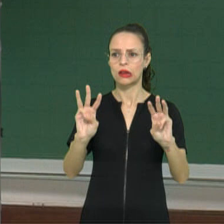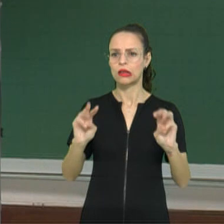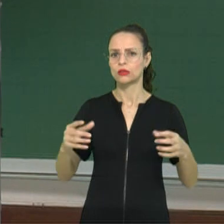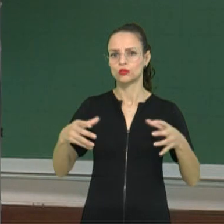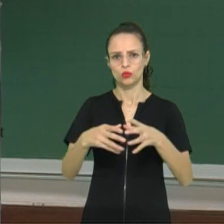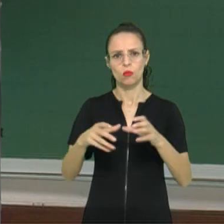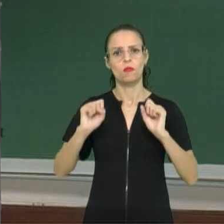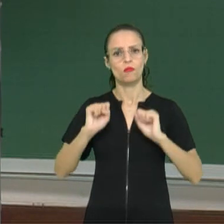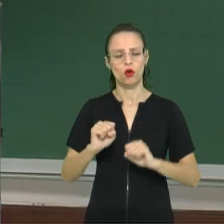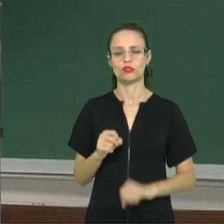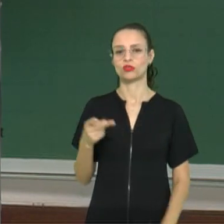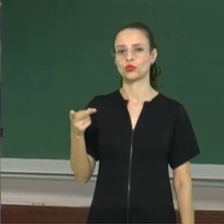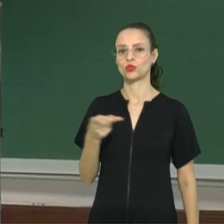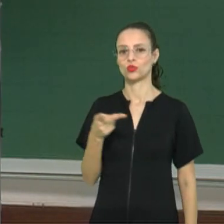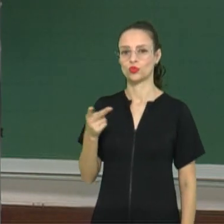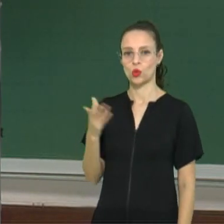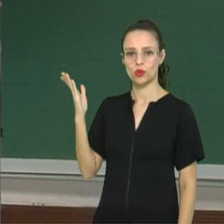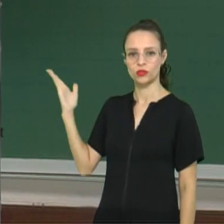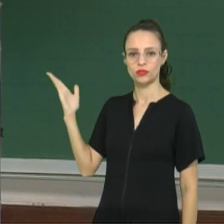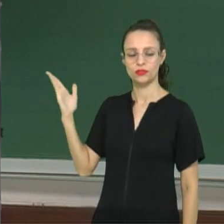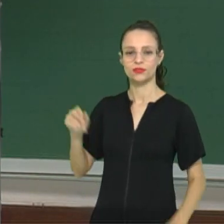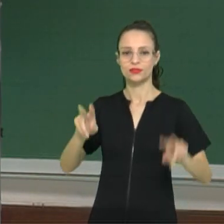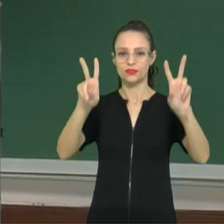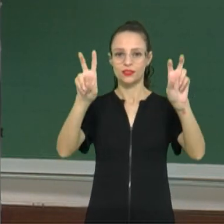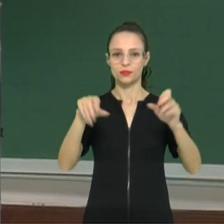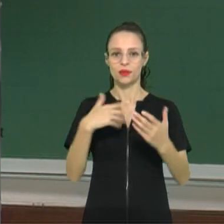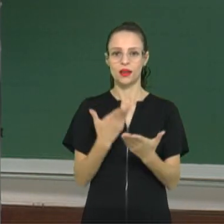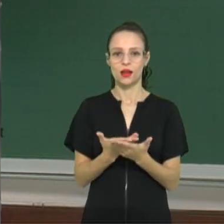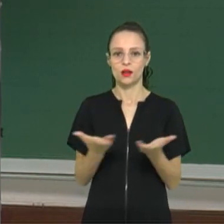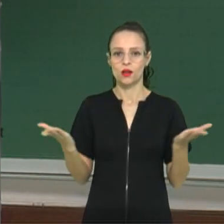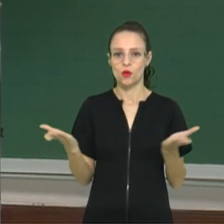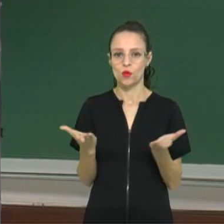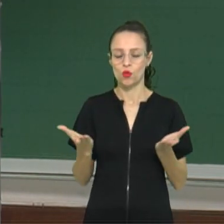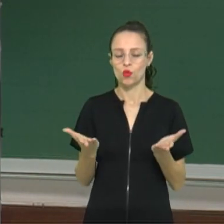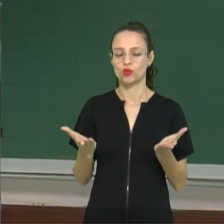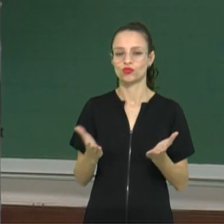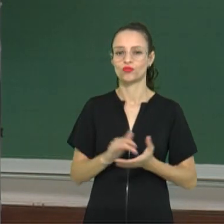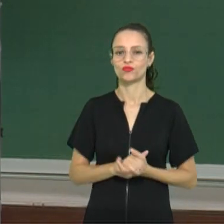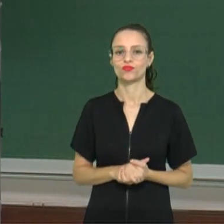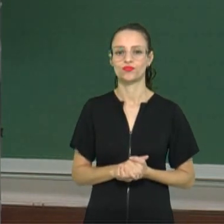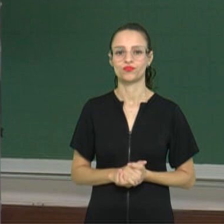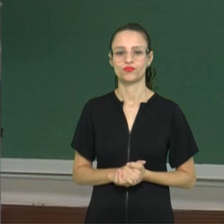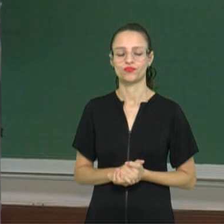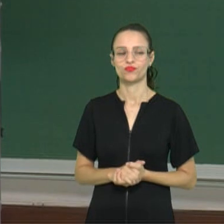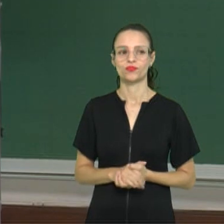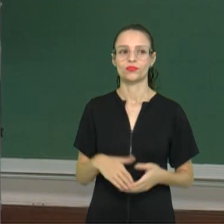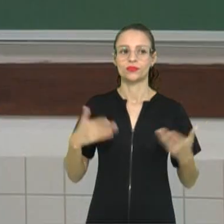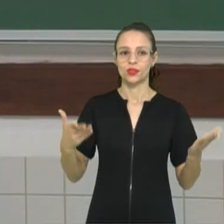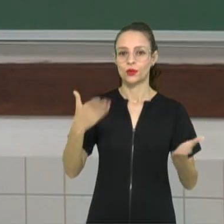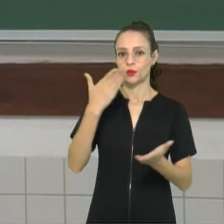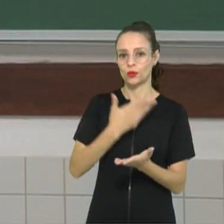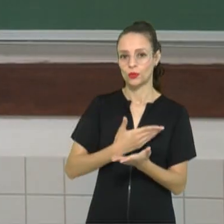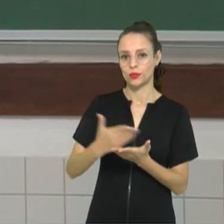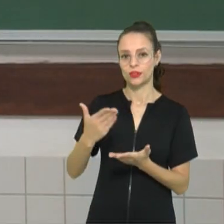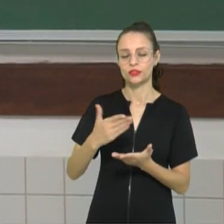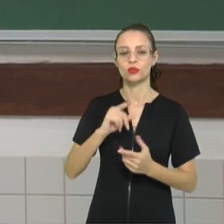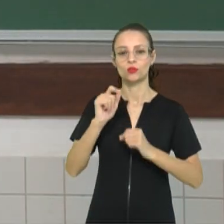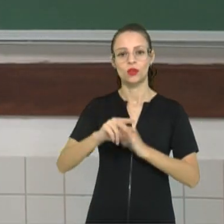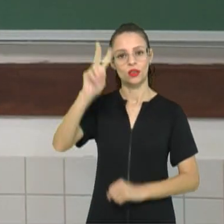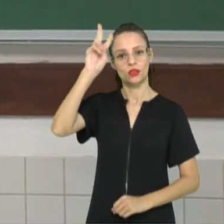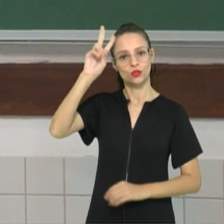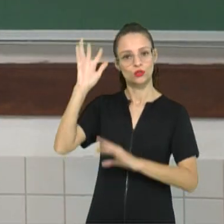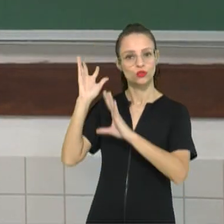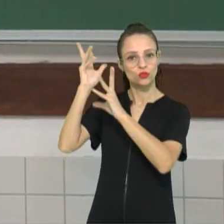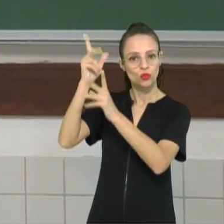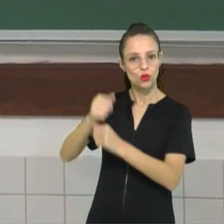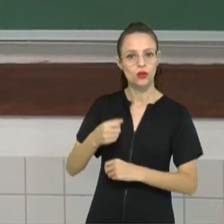duas manifestações distintas do tema da aula de hoje, que é o Kung Fu. Então começamos sempre com um apanhado histórico, né,